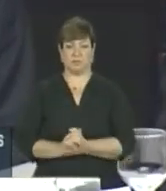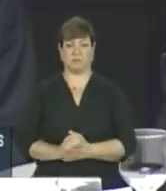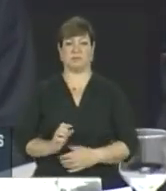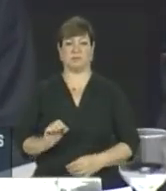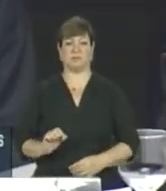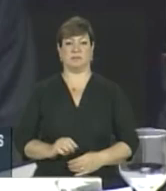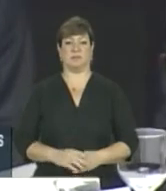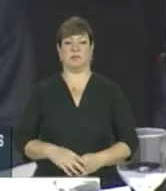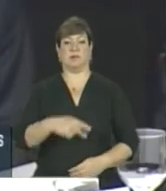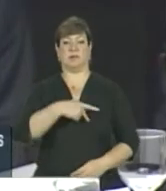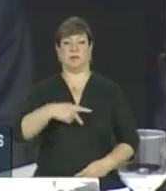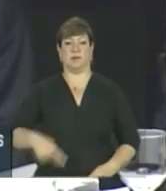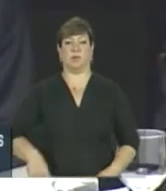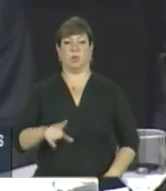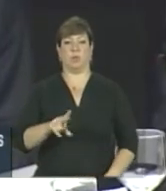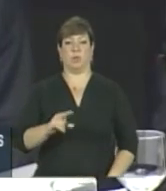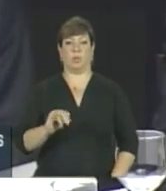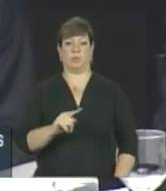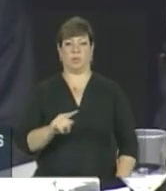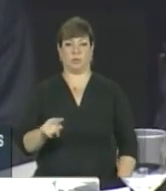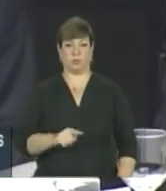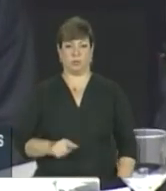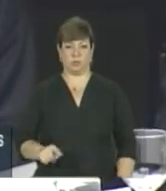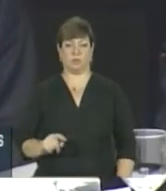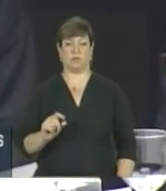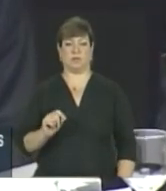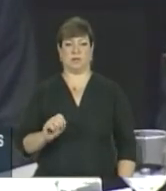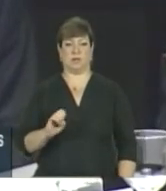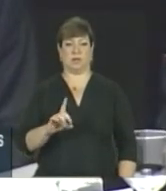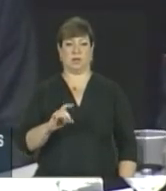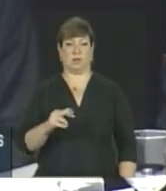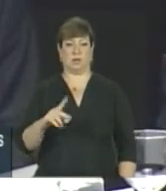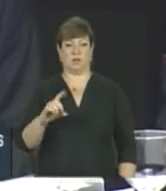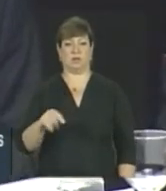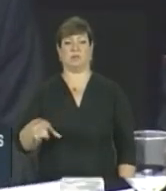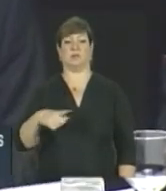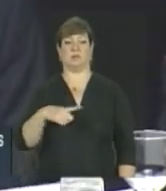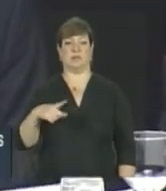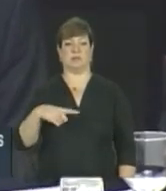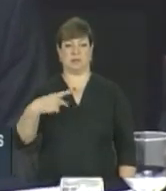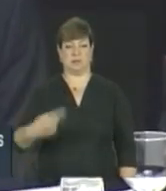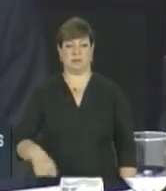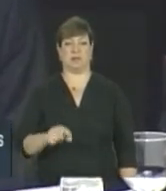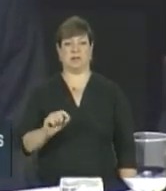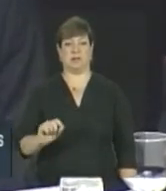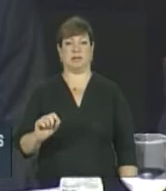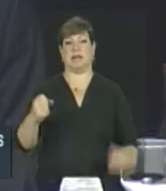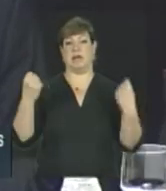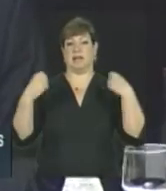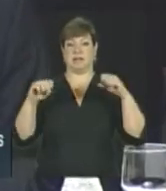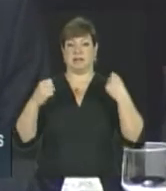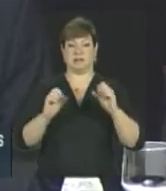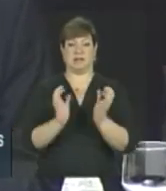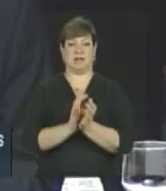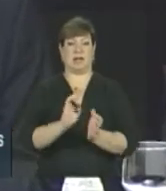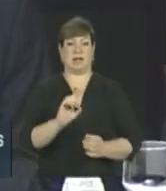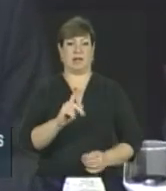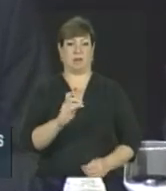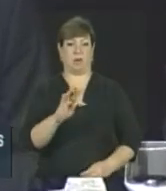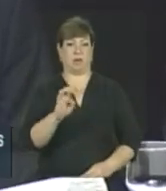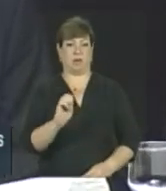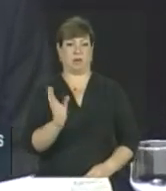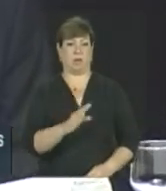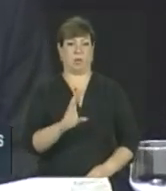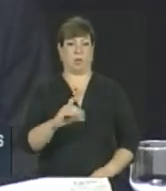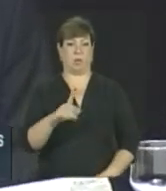Presidente Luiz Eduardo Dutra Rodrigues, presidente do Esporte Clube Pinheiros. O meu agradecimento por